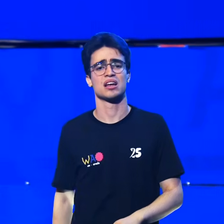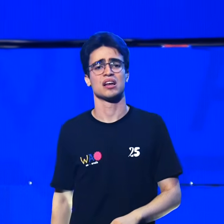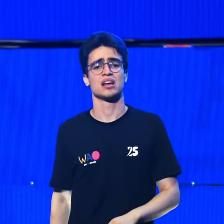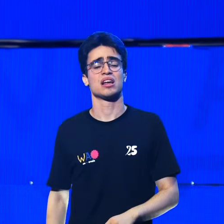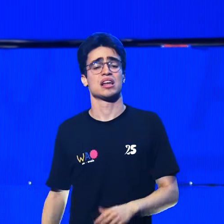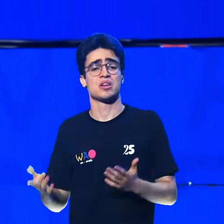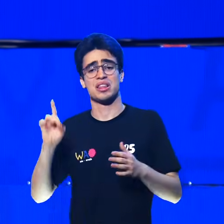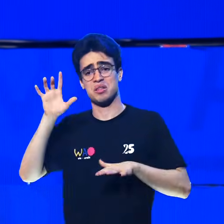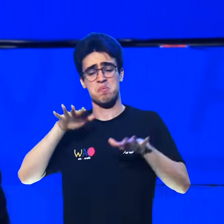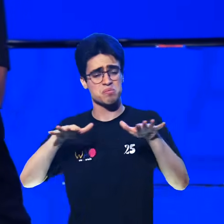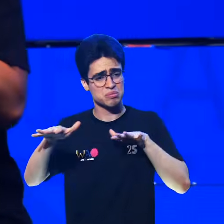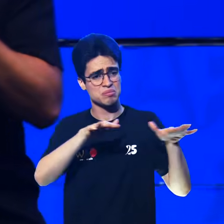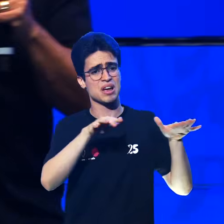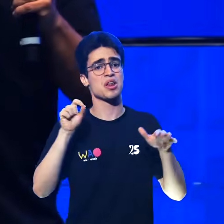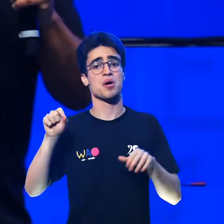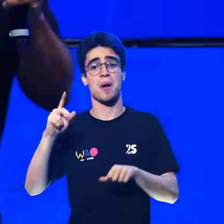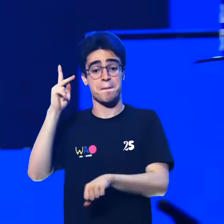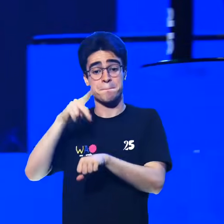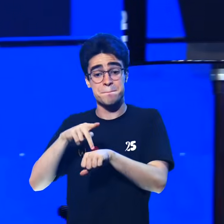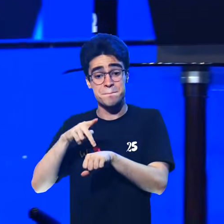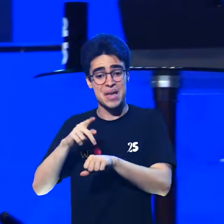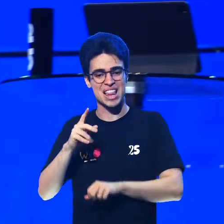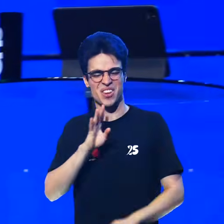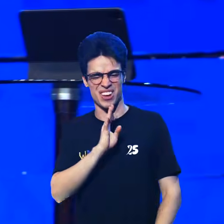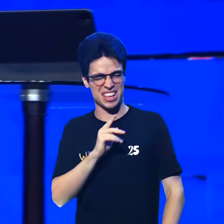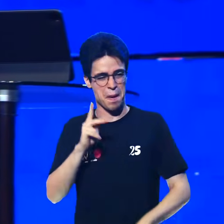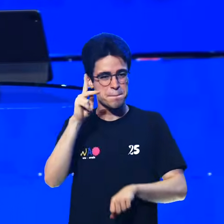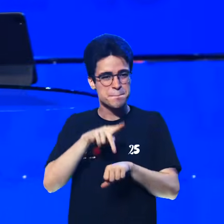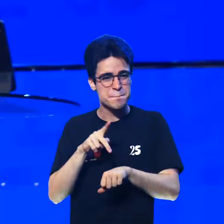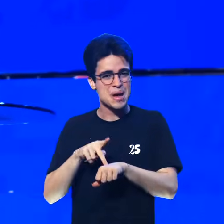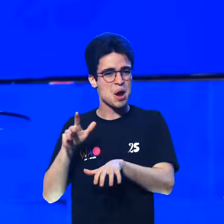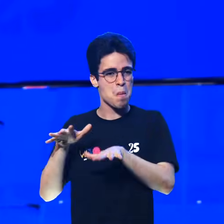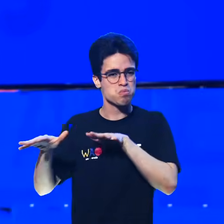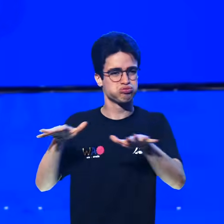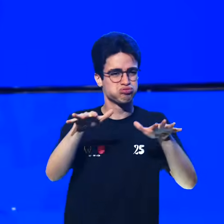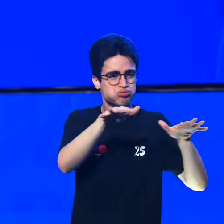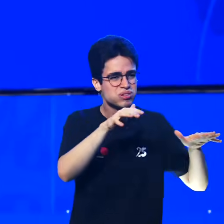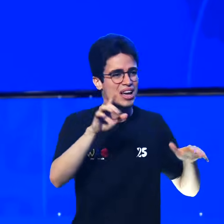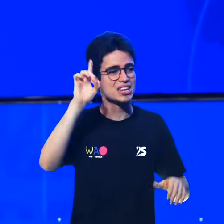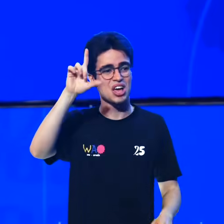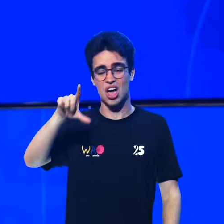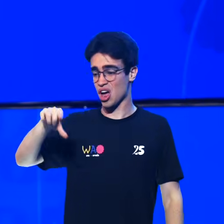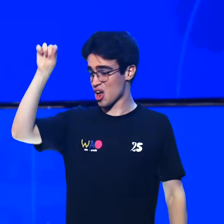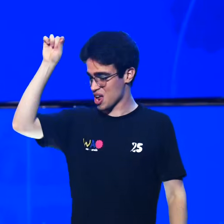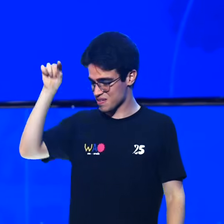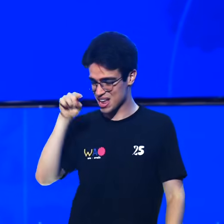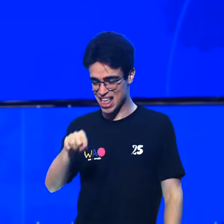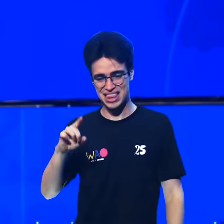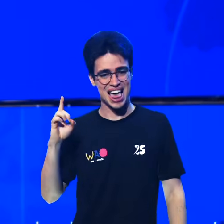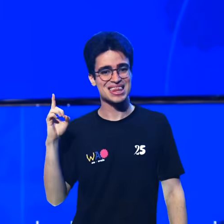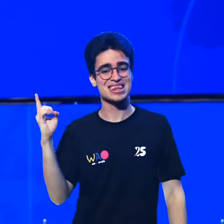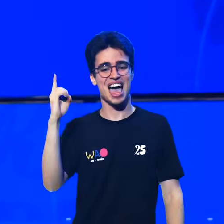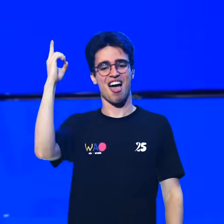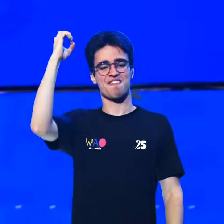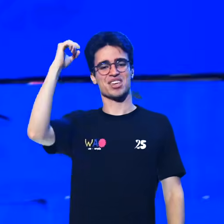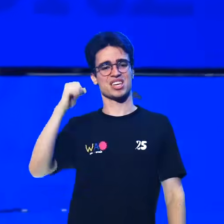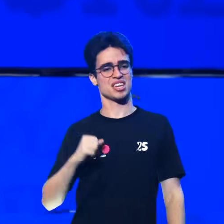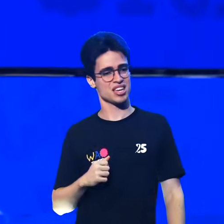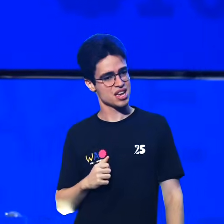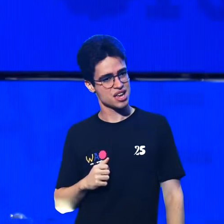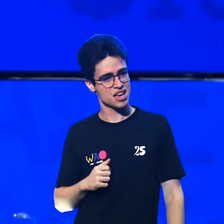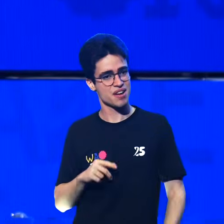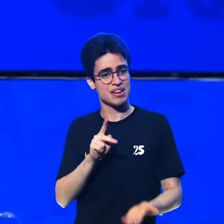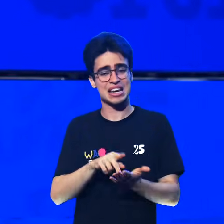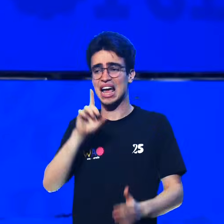pedra, porque foi uma pedra em movimento que colocou Davi num lugar de honra. Só Deus pode movimentar